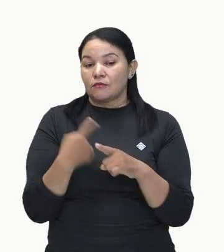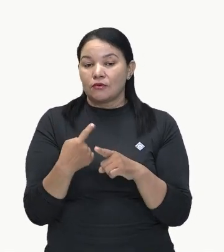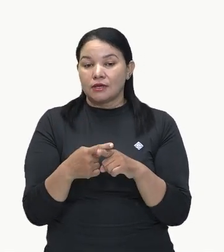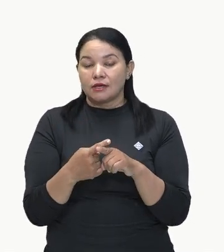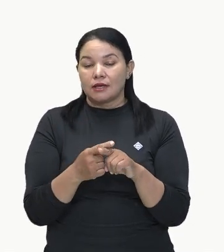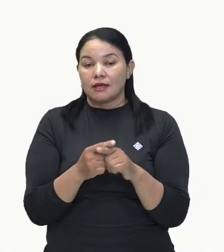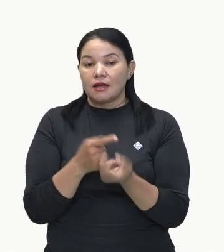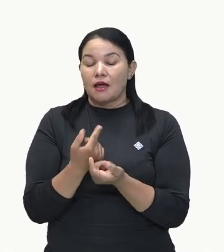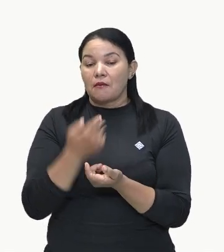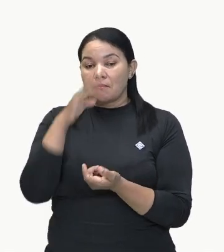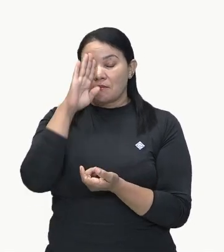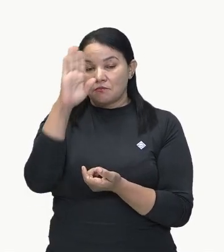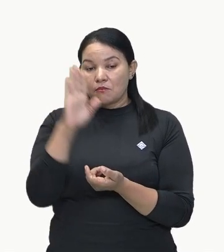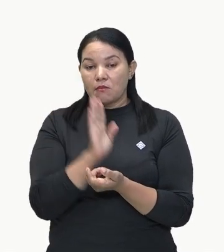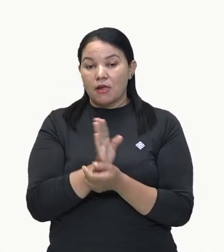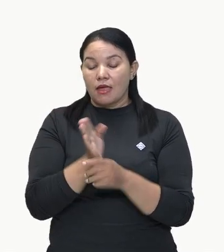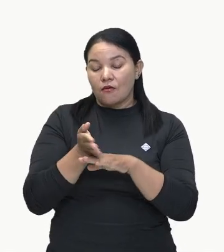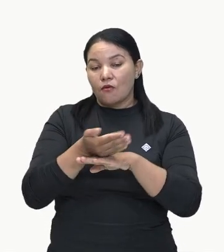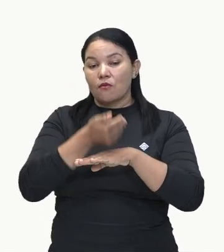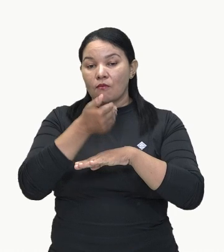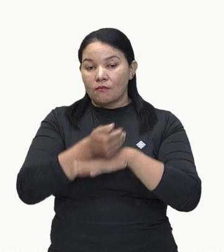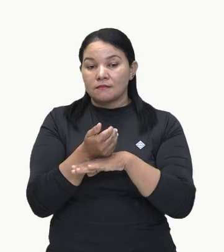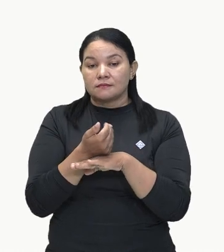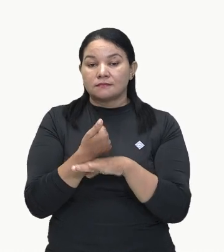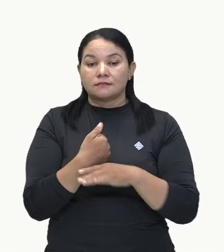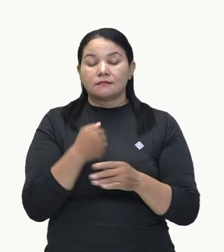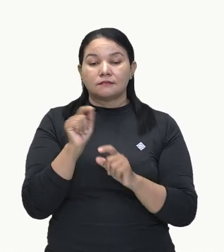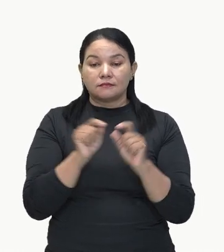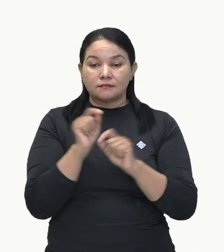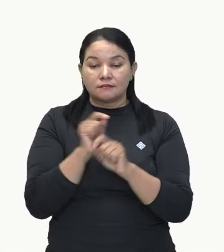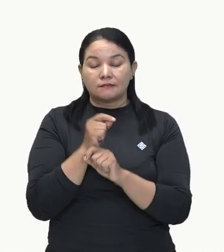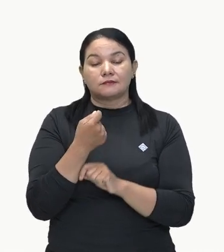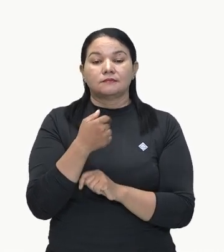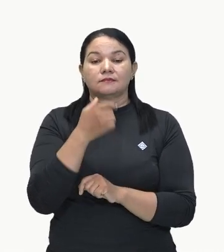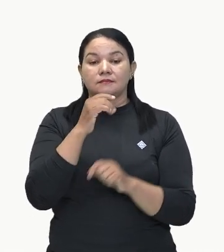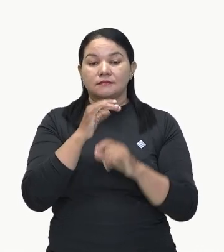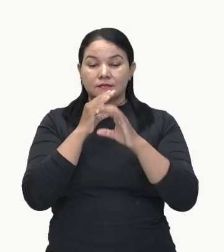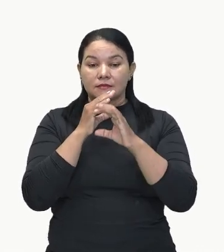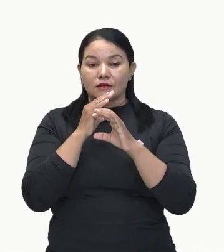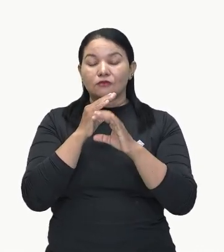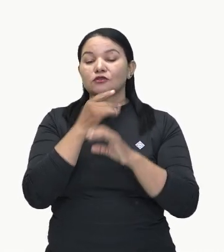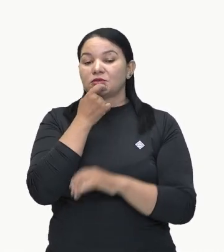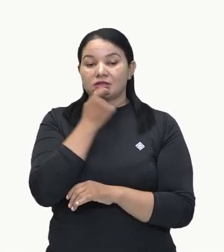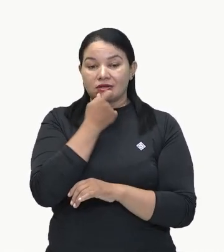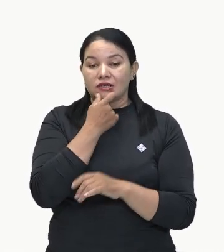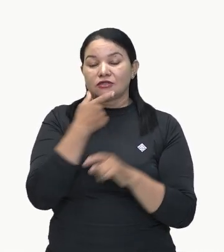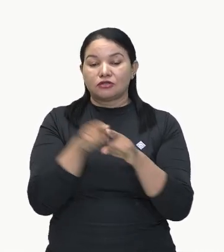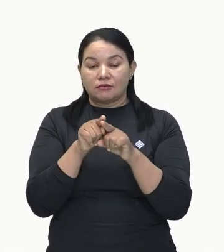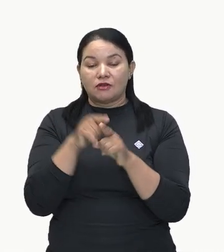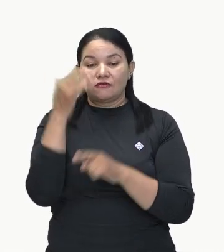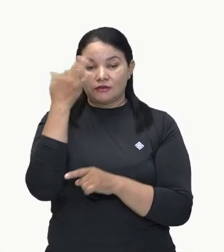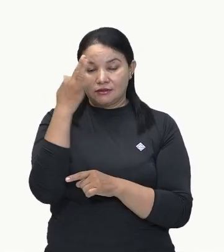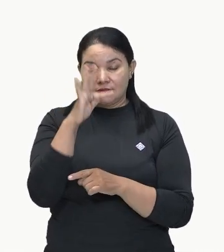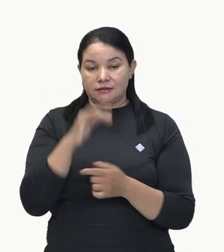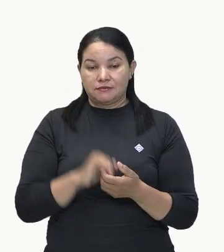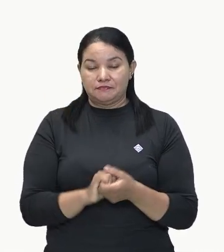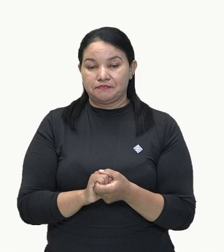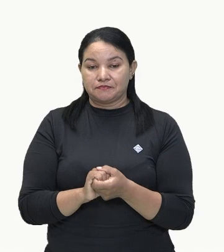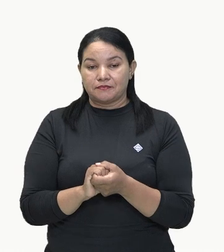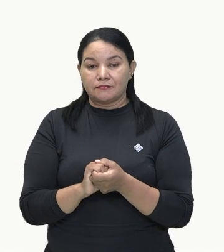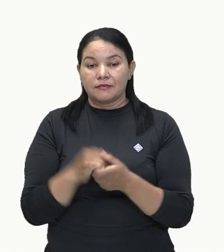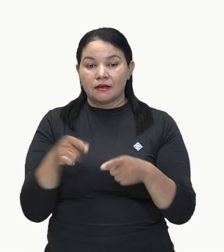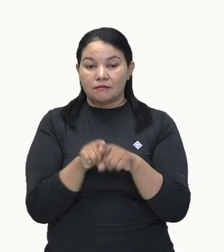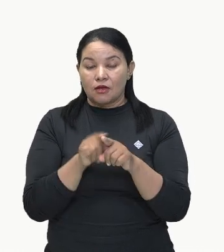colonizadores, portanto os descendentes, vão predominar dos britânicos e dos franceses. Interessante colocar para vocês que foi no ano